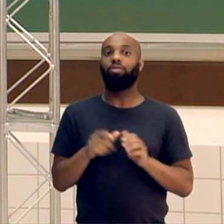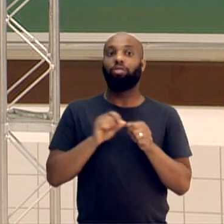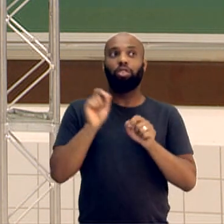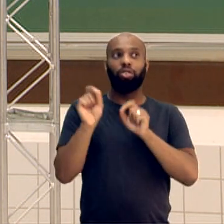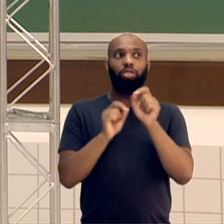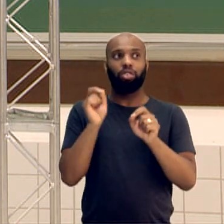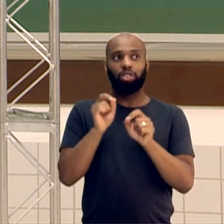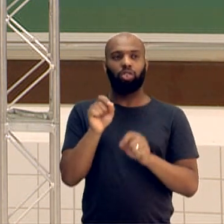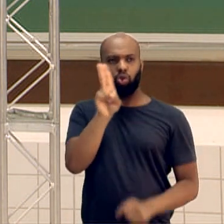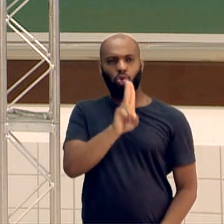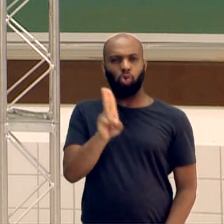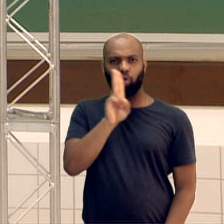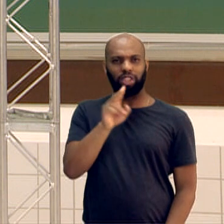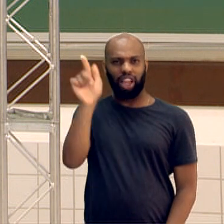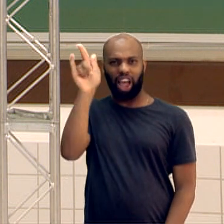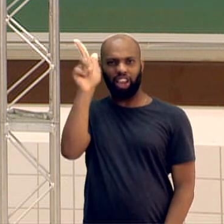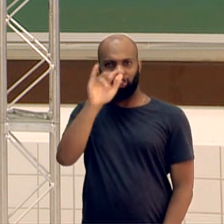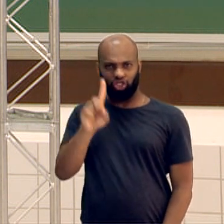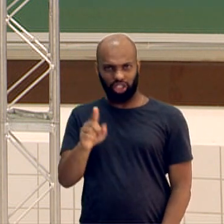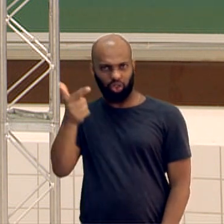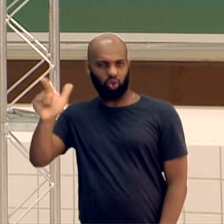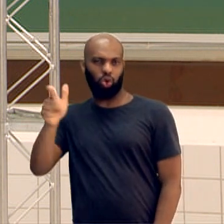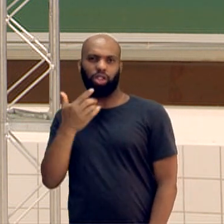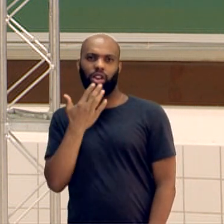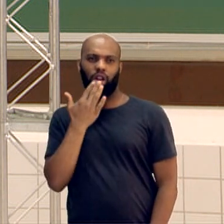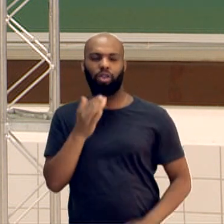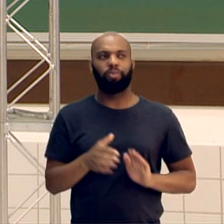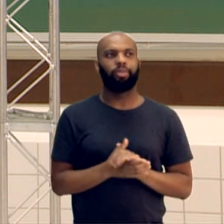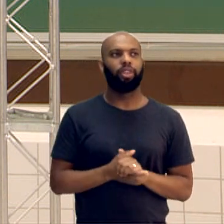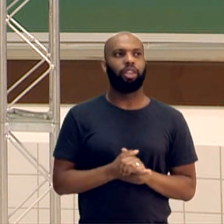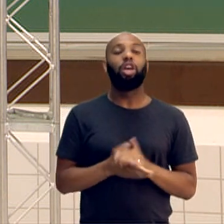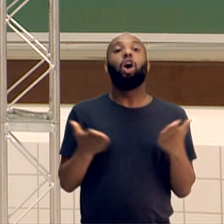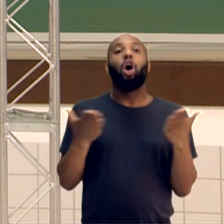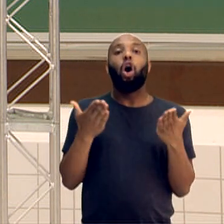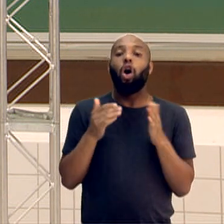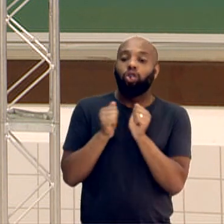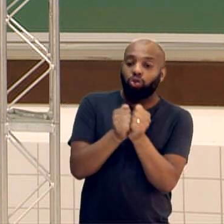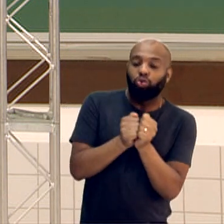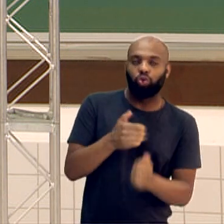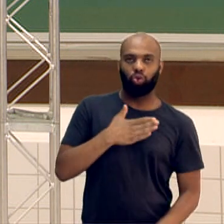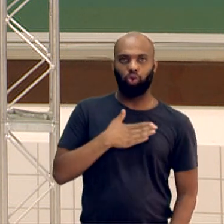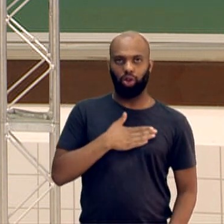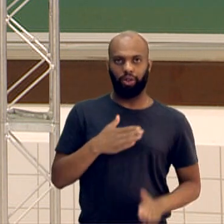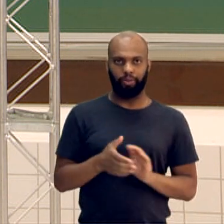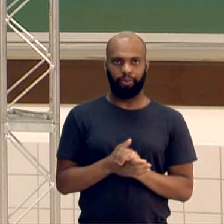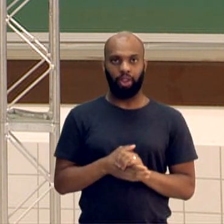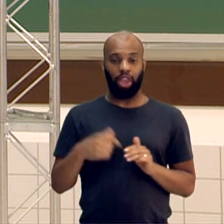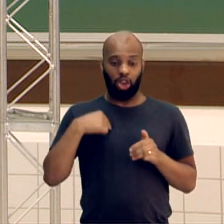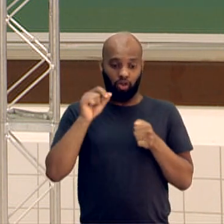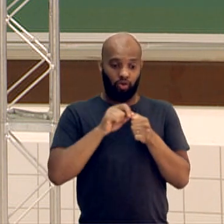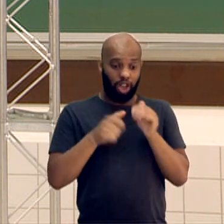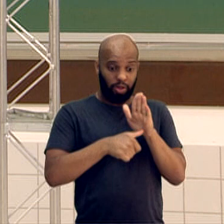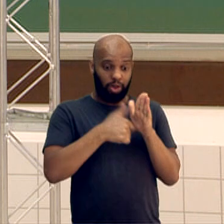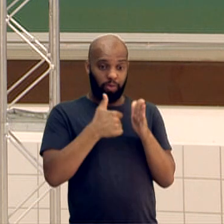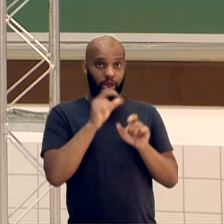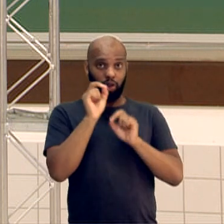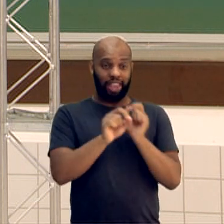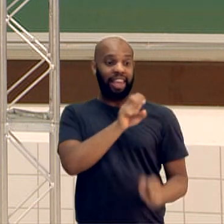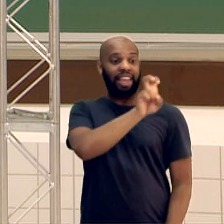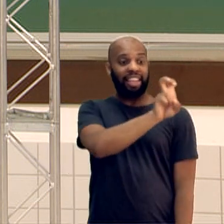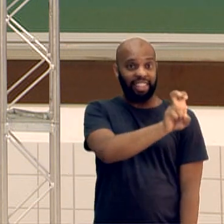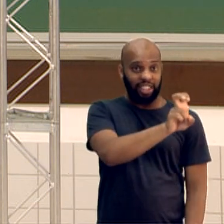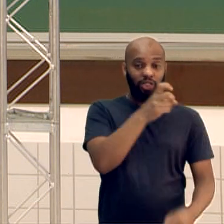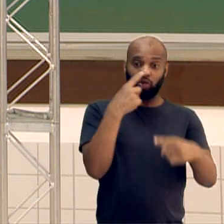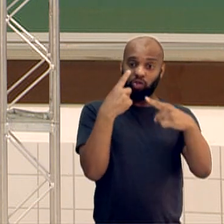um gizinho branco, para que vocês acompanhem. Observe com o professor. Eu vou fazer primeiro 5